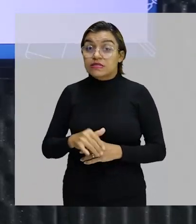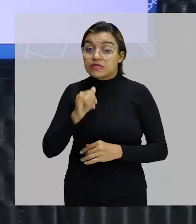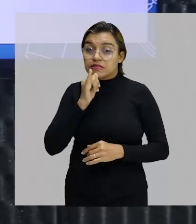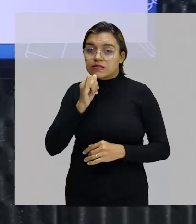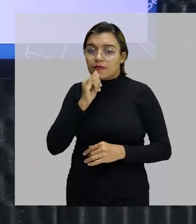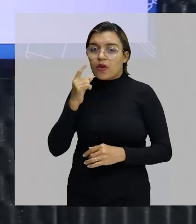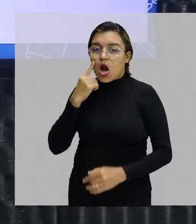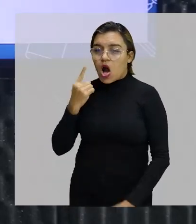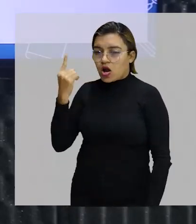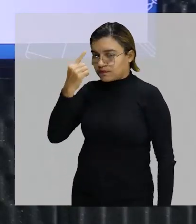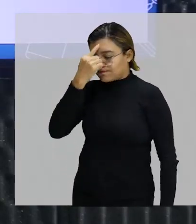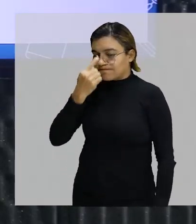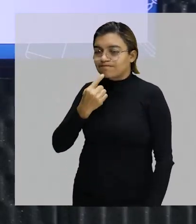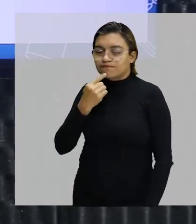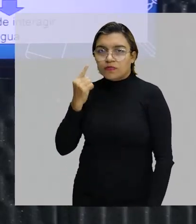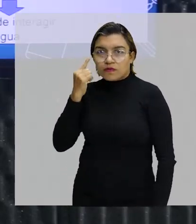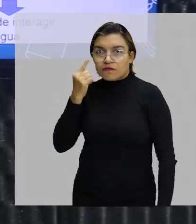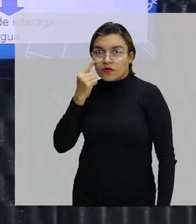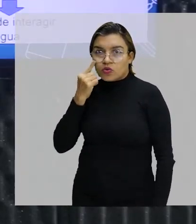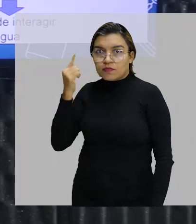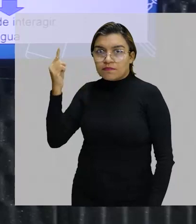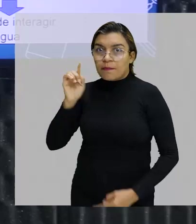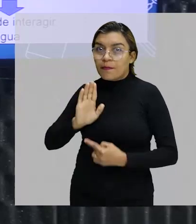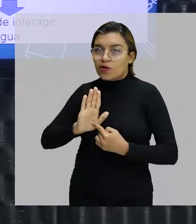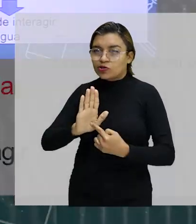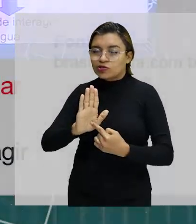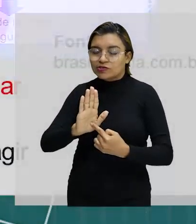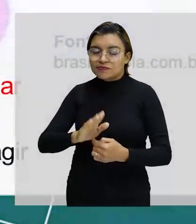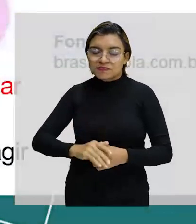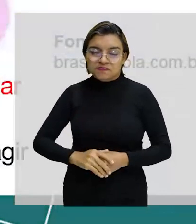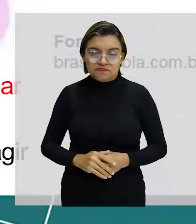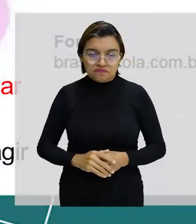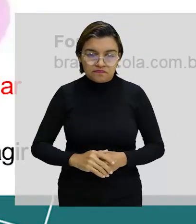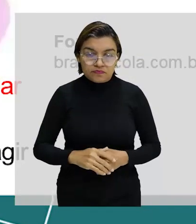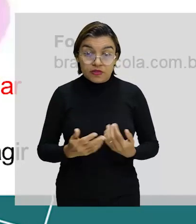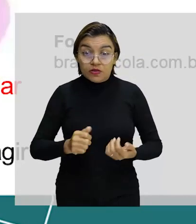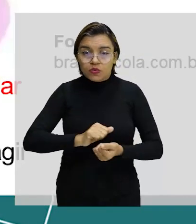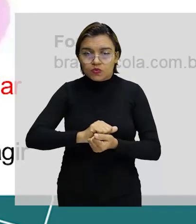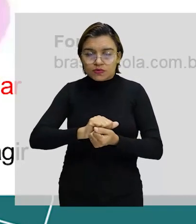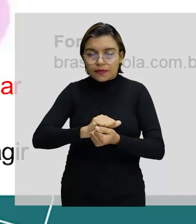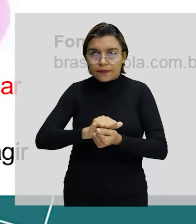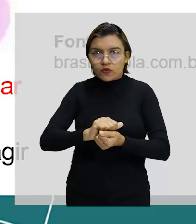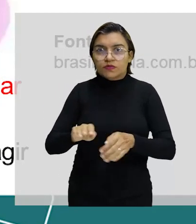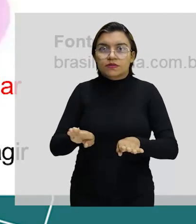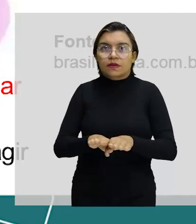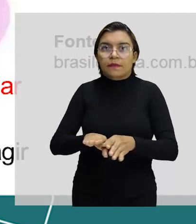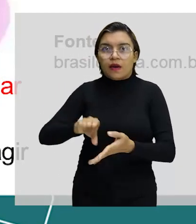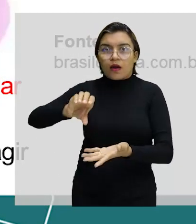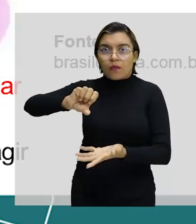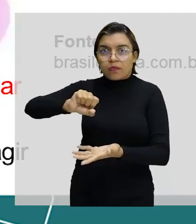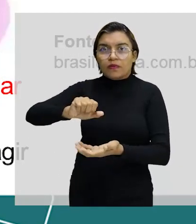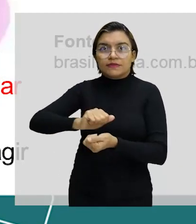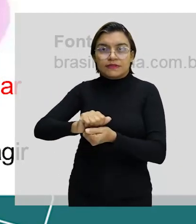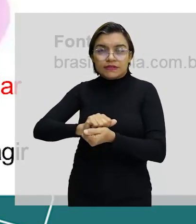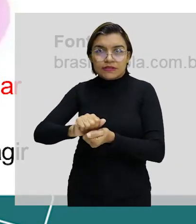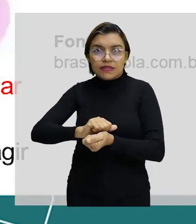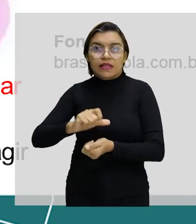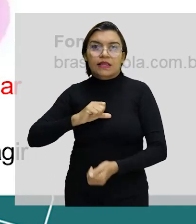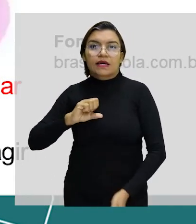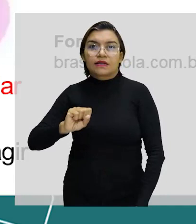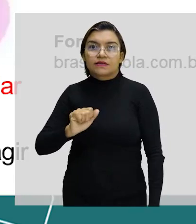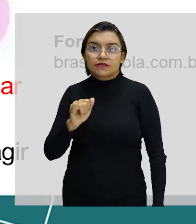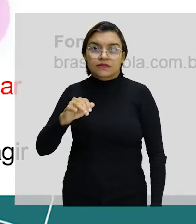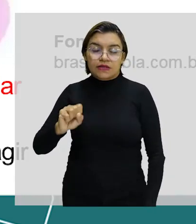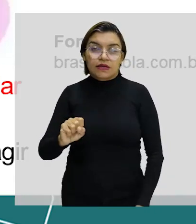na figura, turminha. Vamos lá. Os sabões e detergentes, eles possuem sais